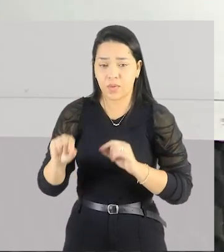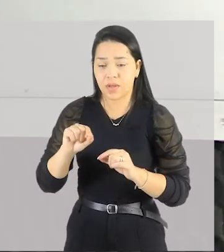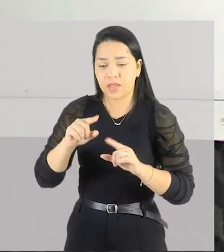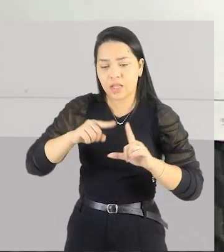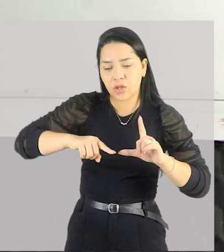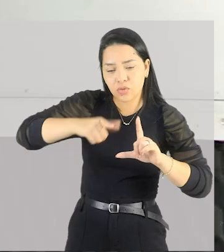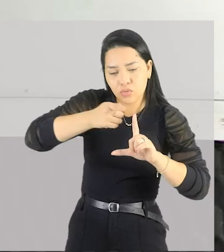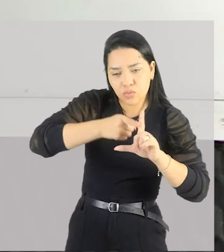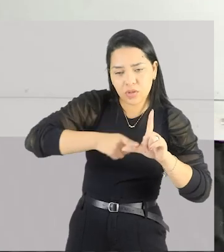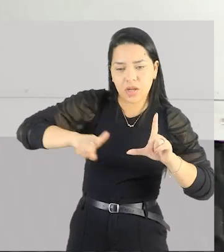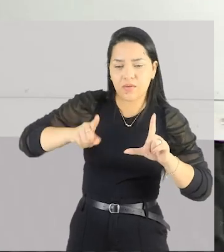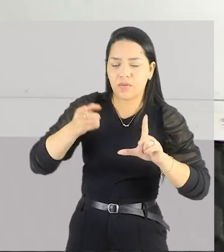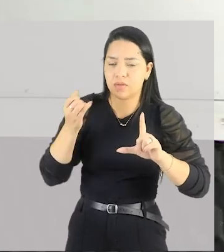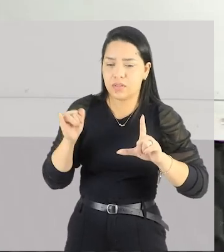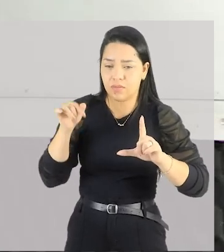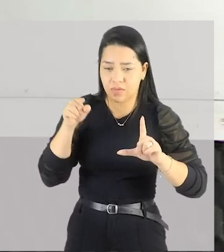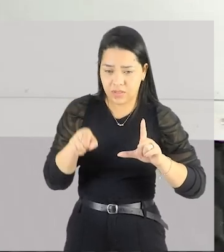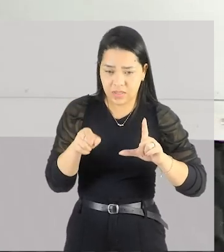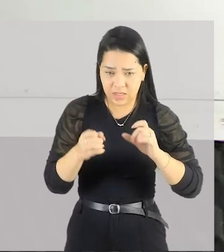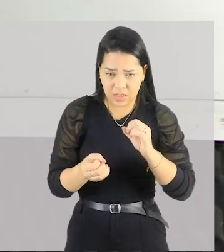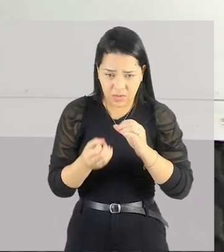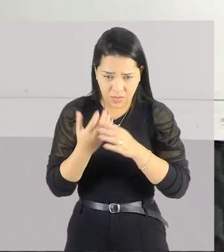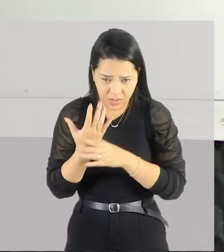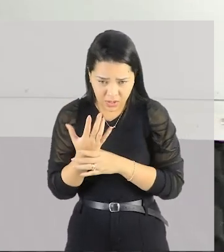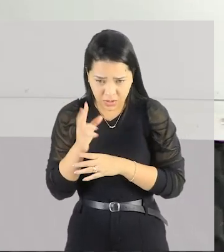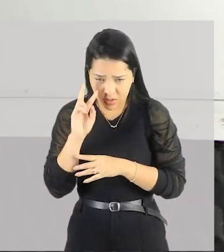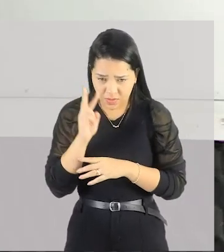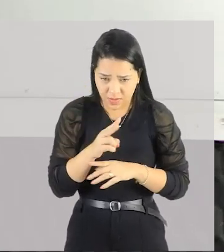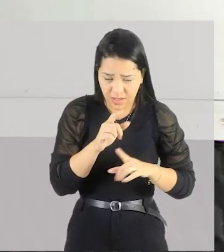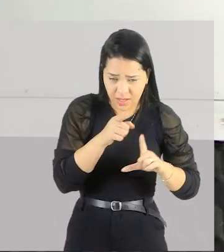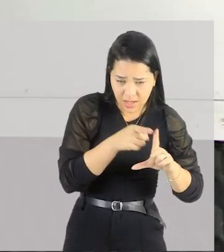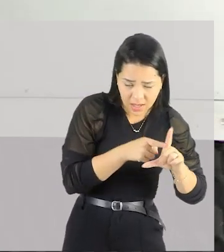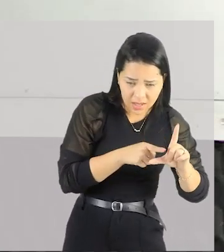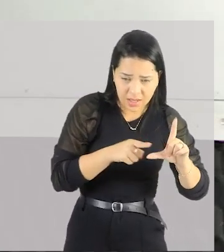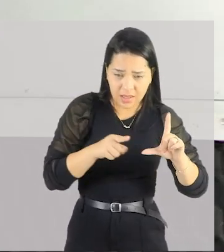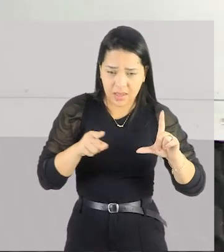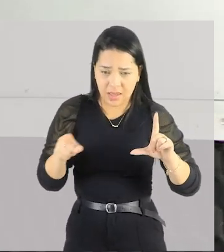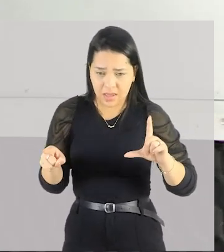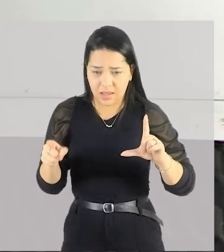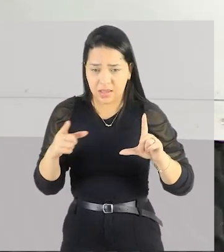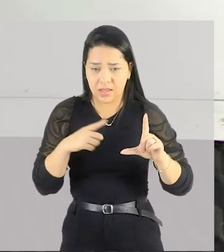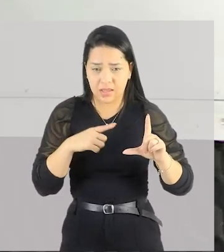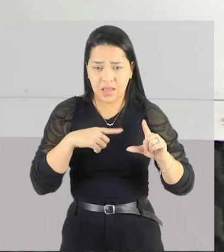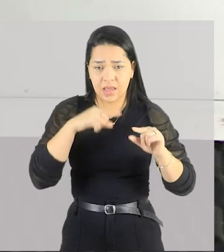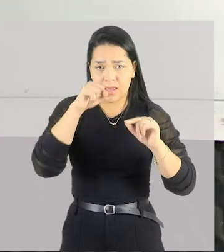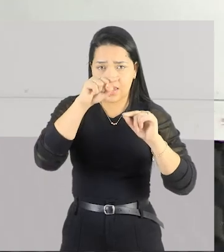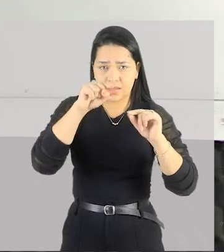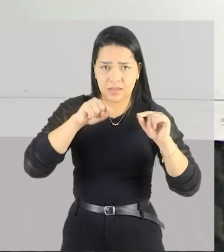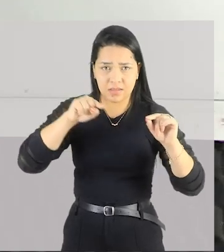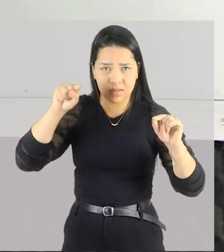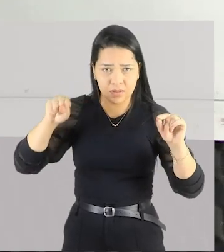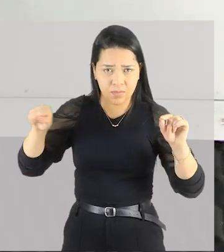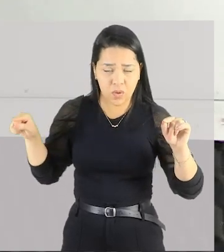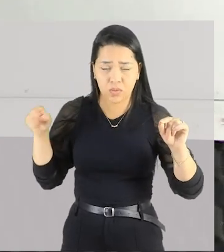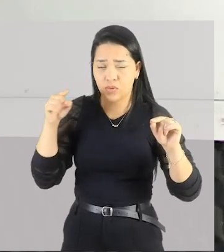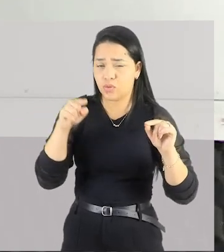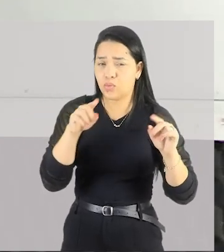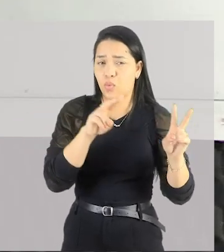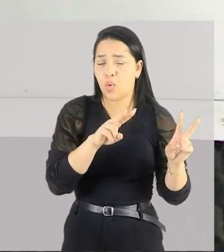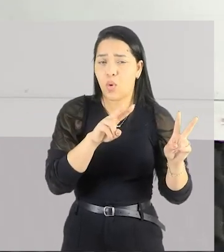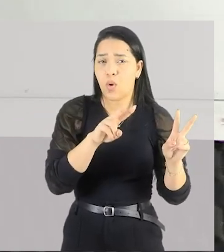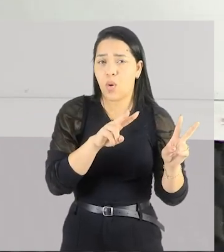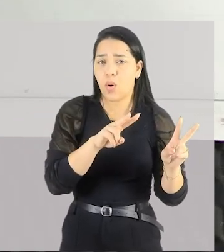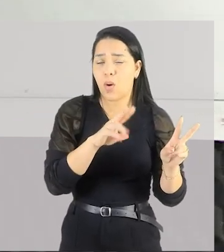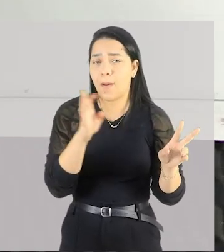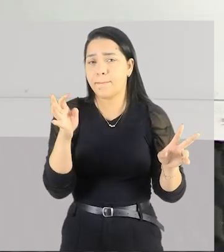no gráfico. Se você dá origem, traçar retas que tocam esses pontos, tu vai observar que